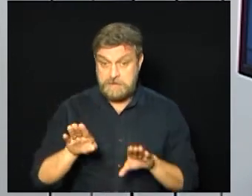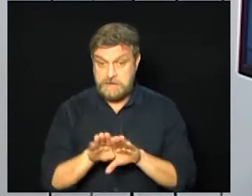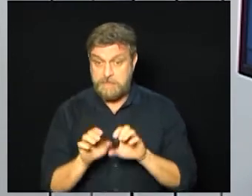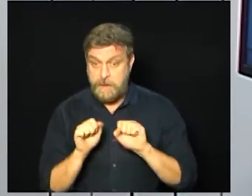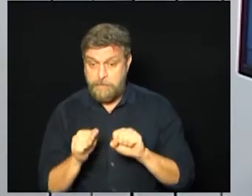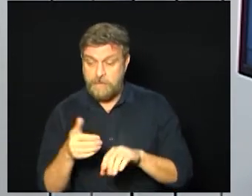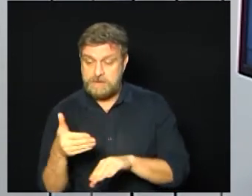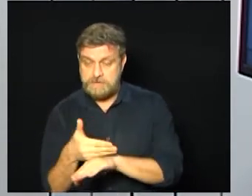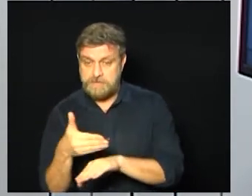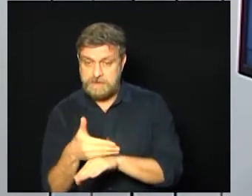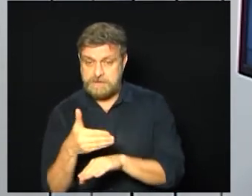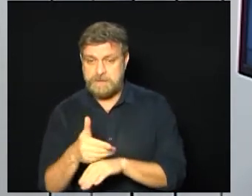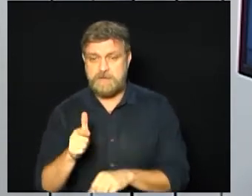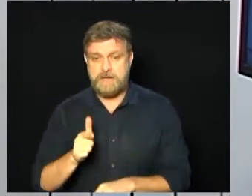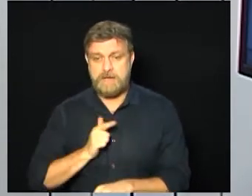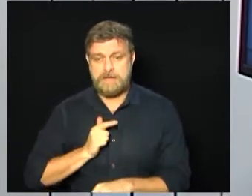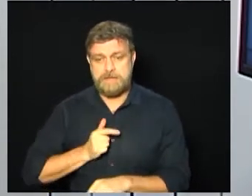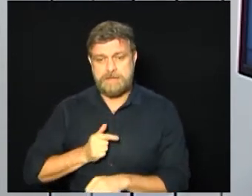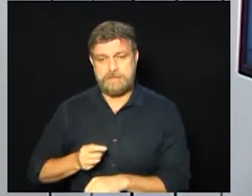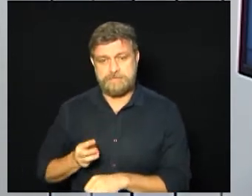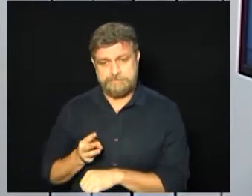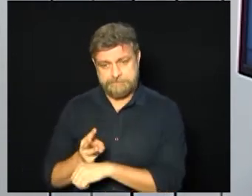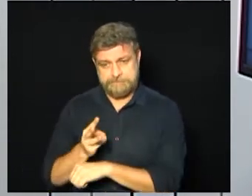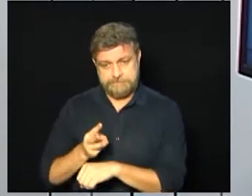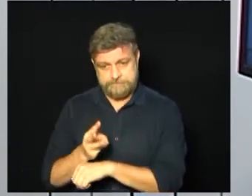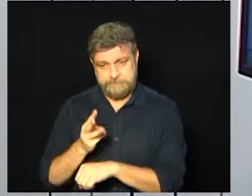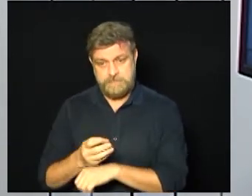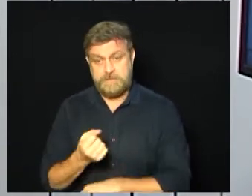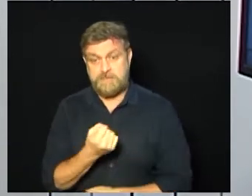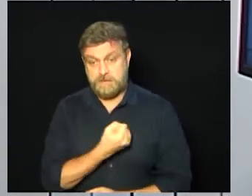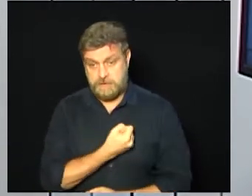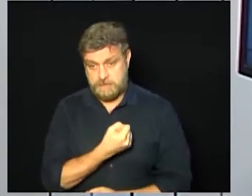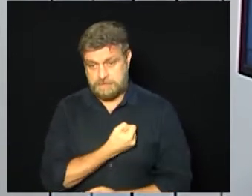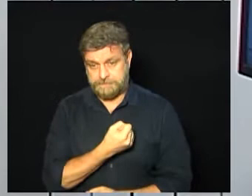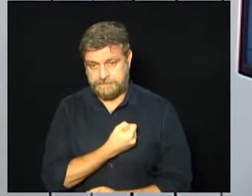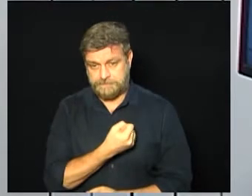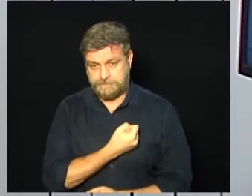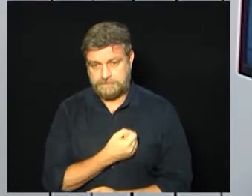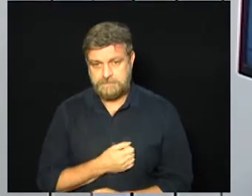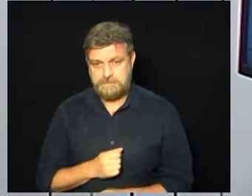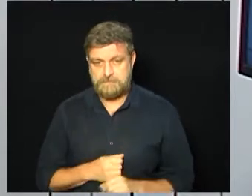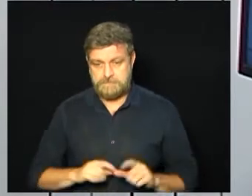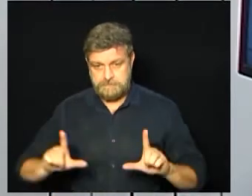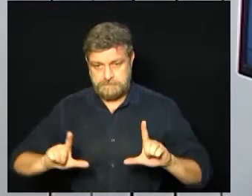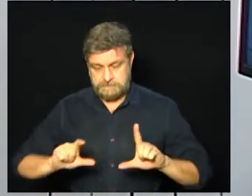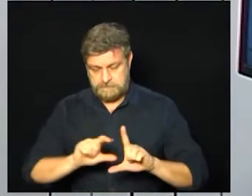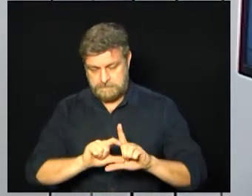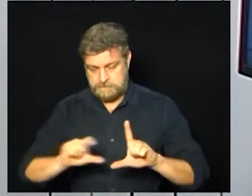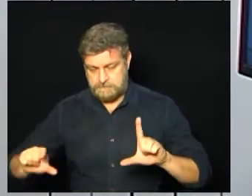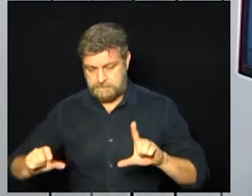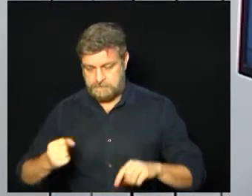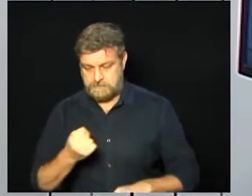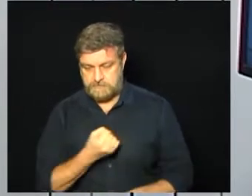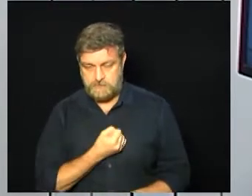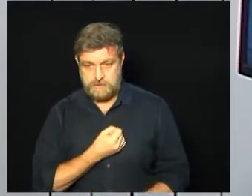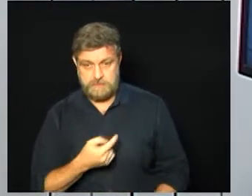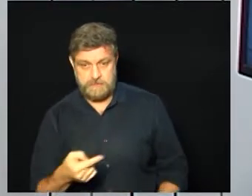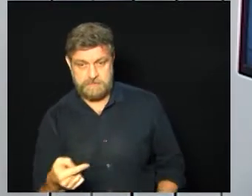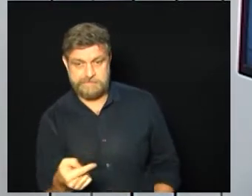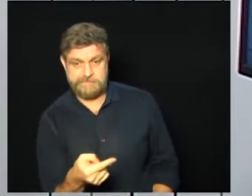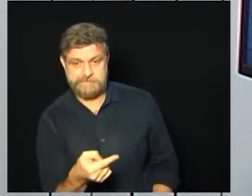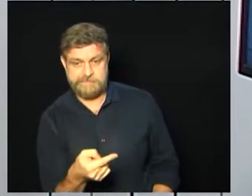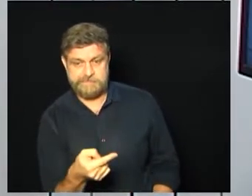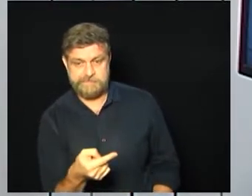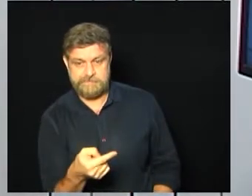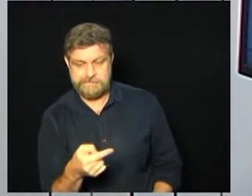pode participar e enviar a sua mensagem através do número do nosso WhatsApp. 19 é o nosso DDD